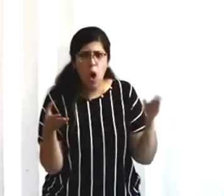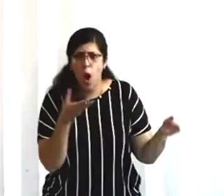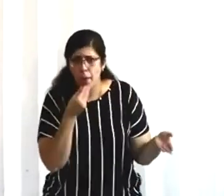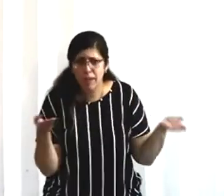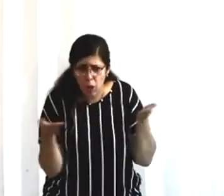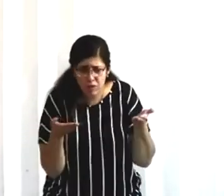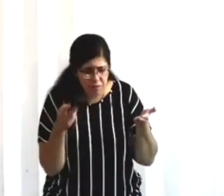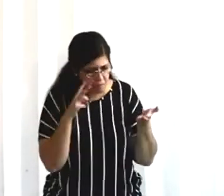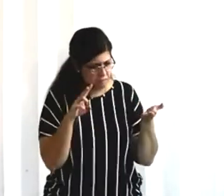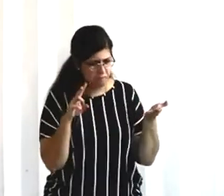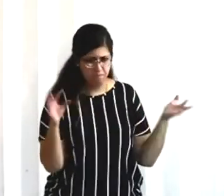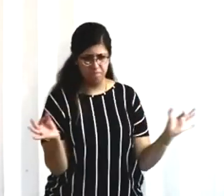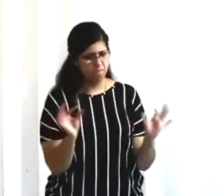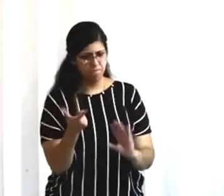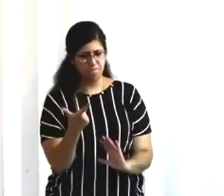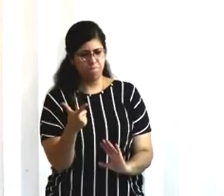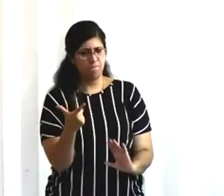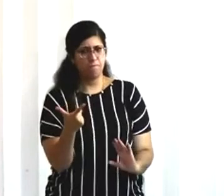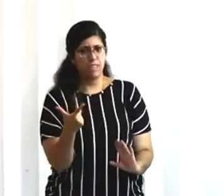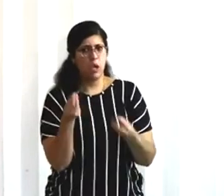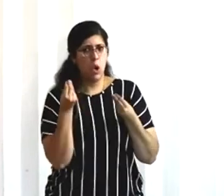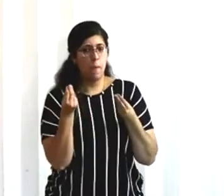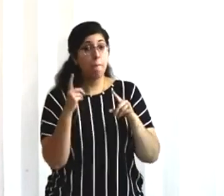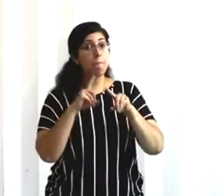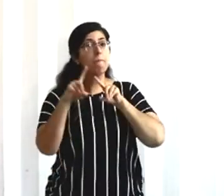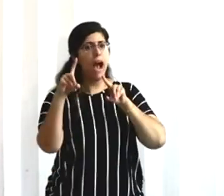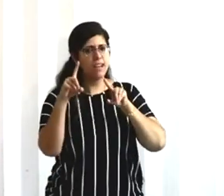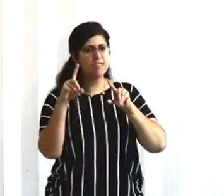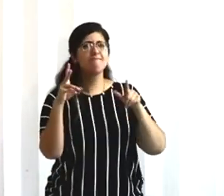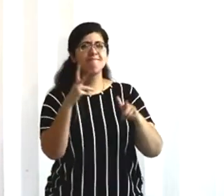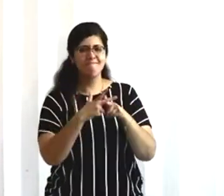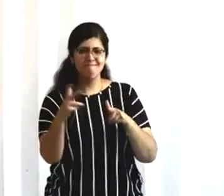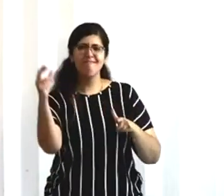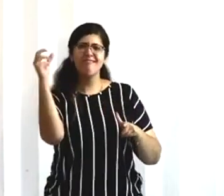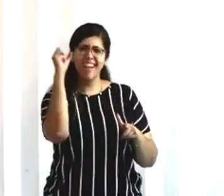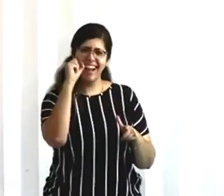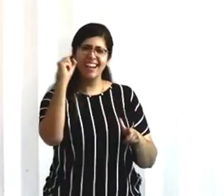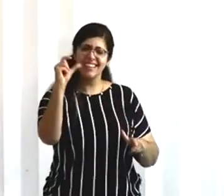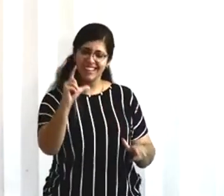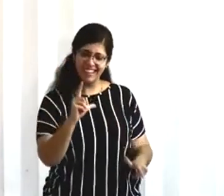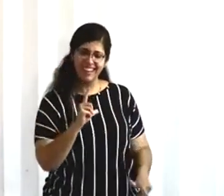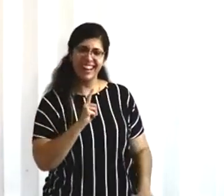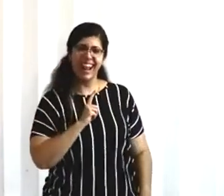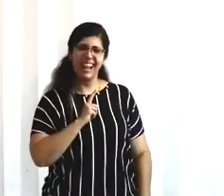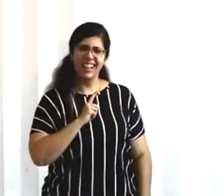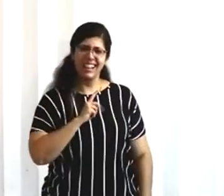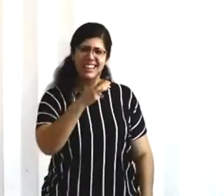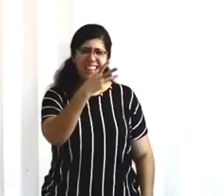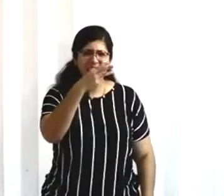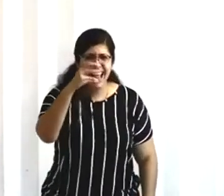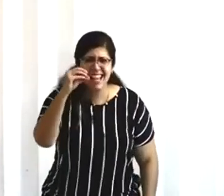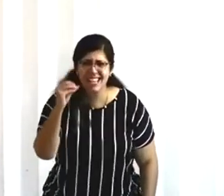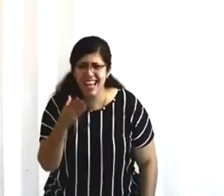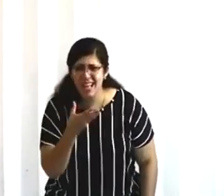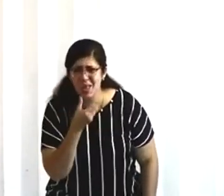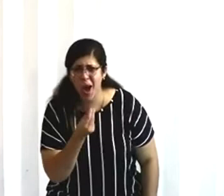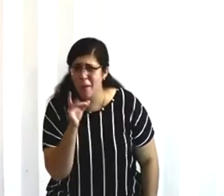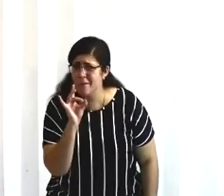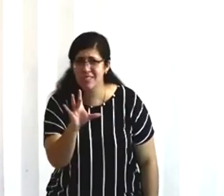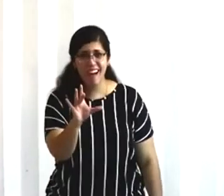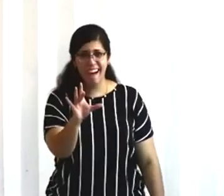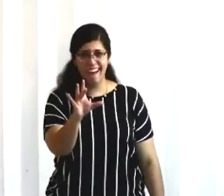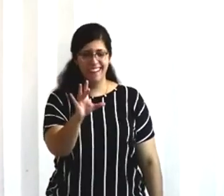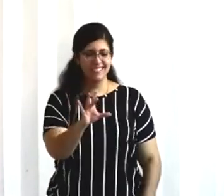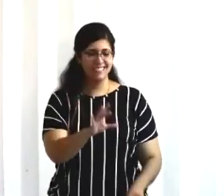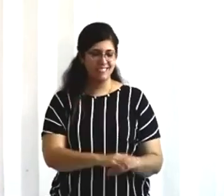invencível, mas foi vencida. Por quê? Porque quem guerreia pelo seu povo é o próprio Deus. E por isso que depois